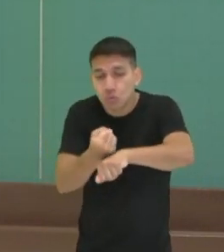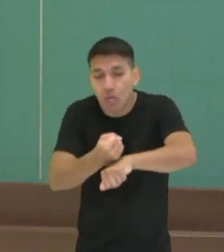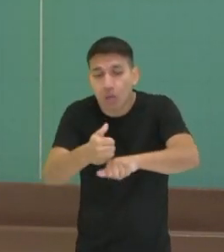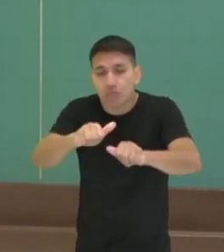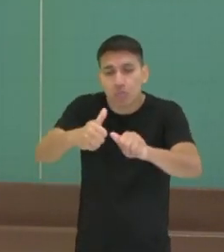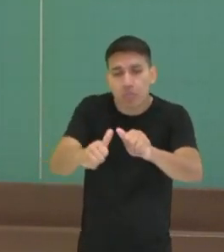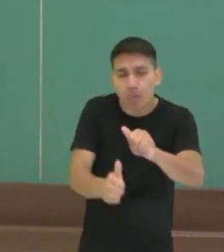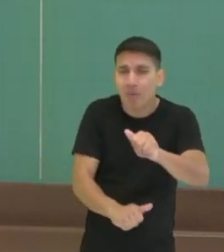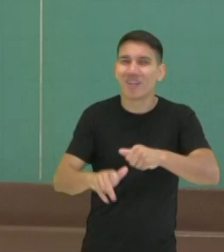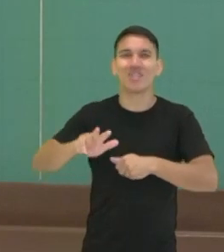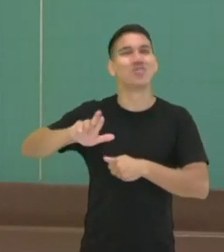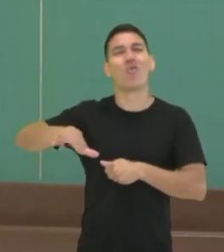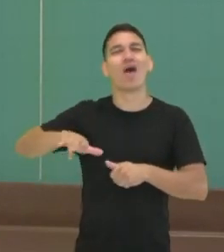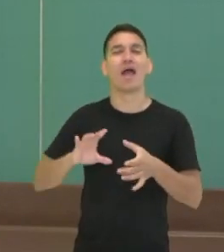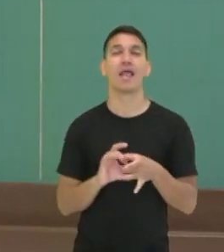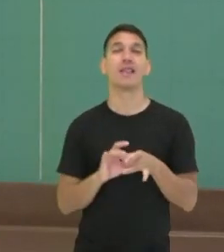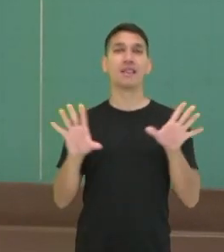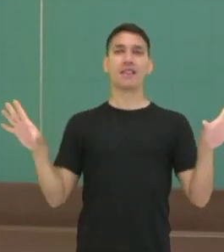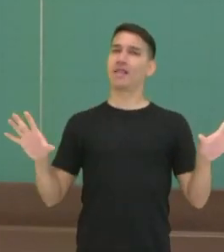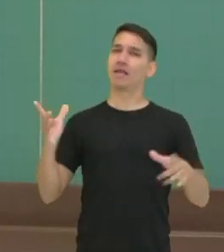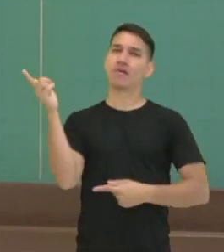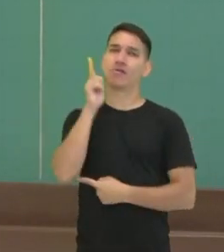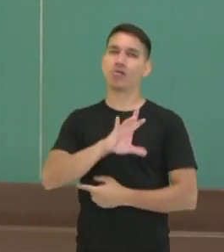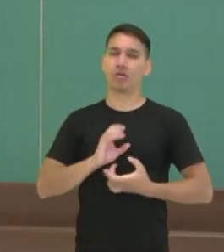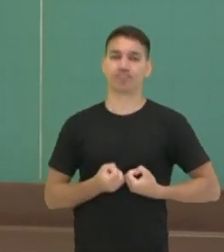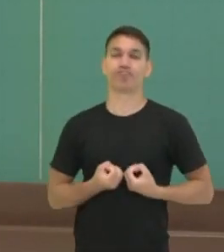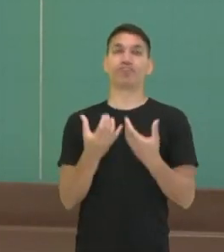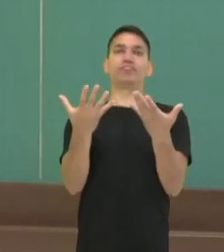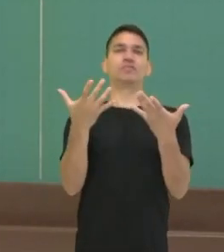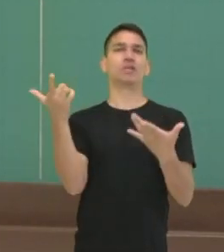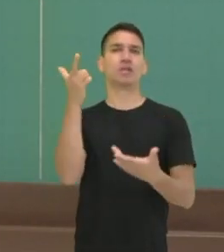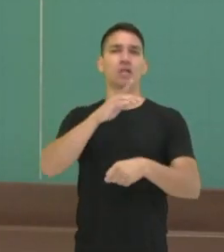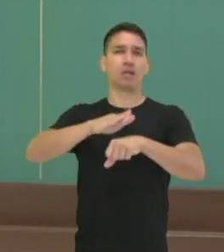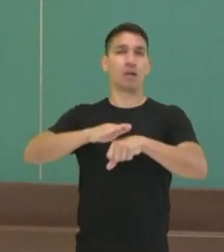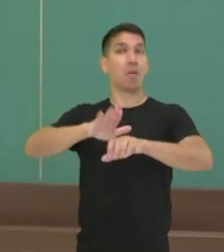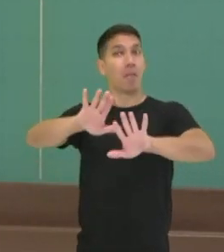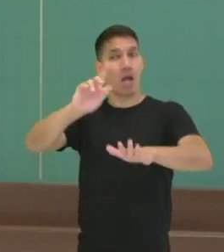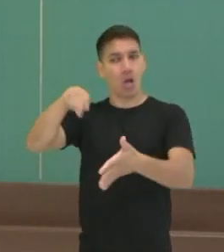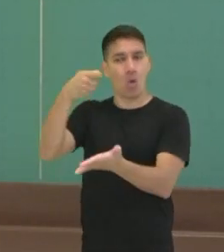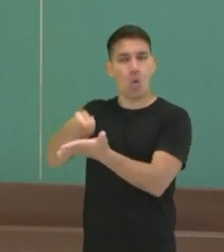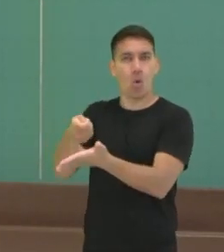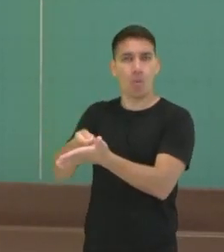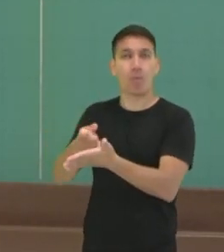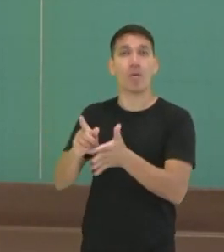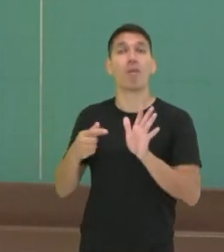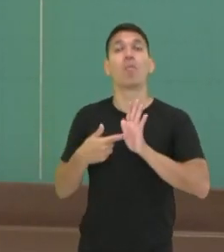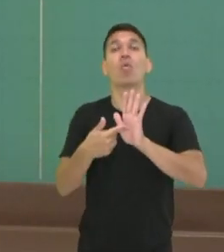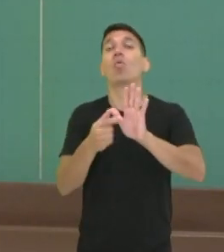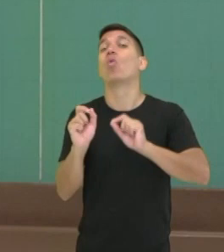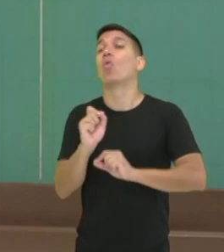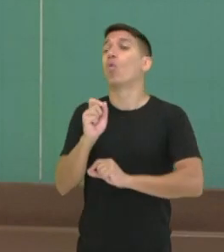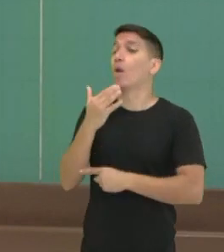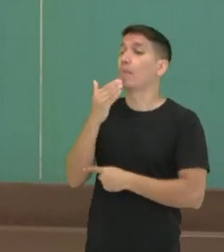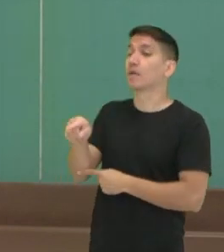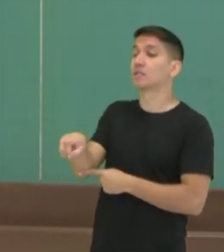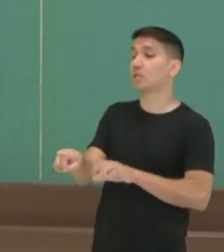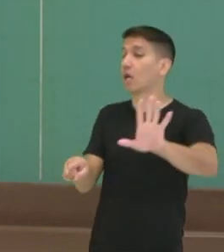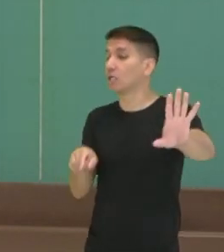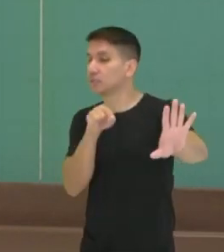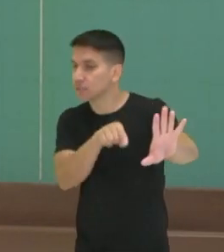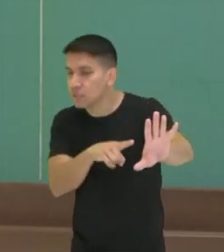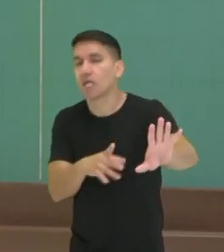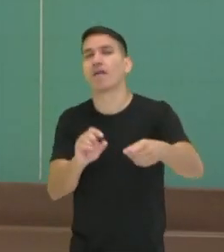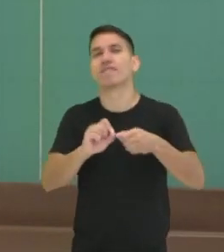uma liberdade tão grande de fazer uma expressão, mas eles tinham a obrigação de fazer uma representação que era encomendada para eles. Então eles tinham que,